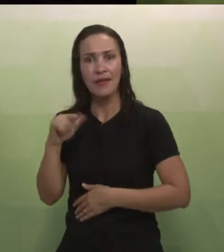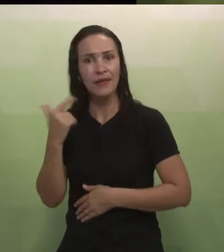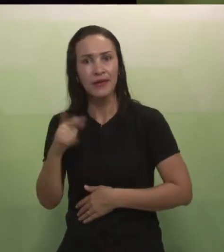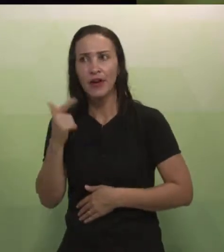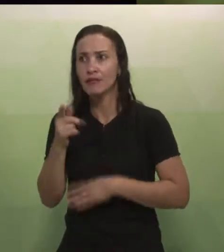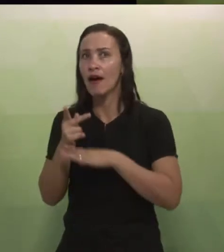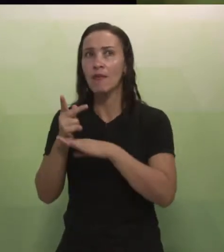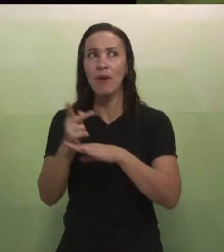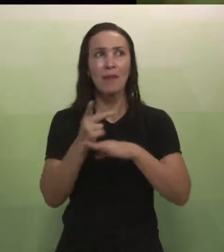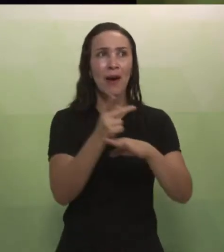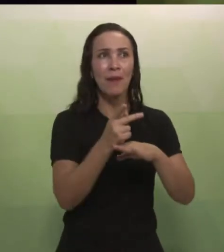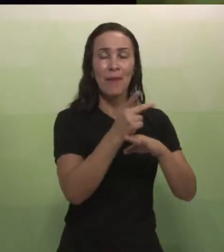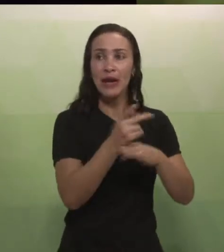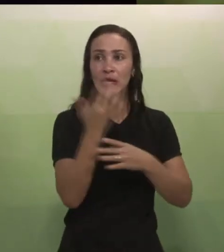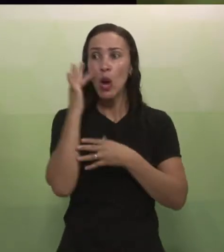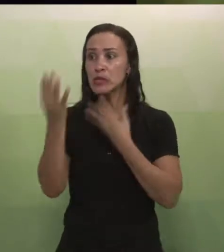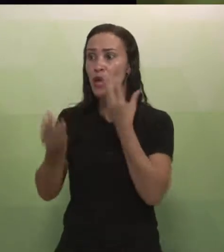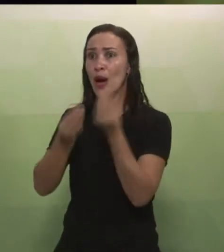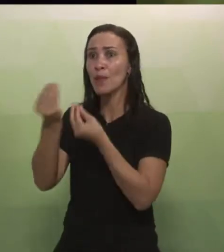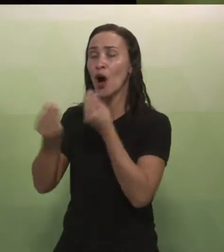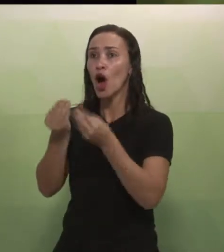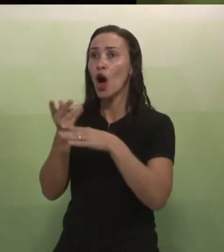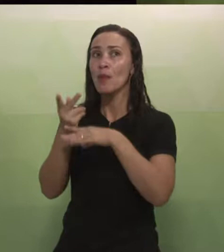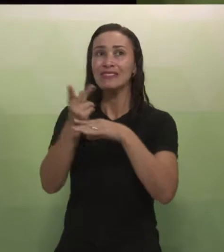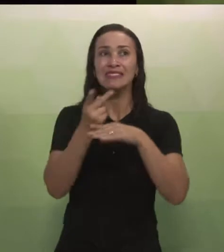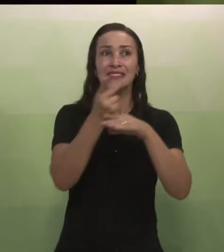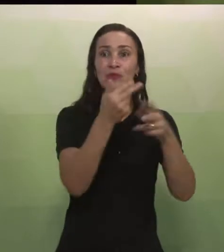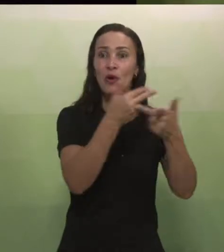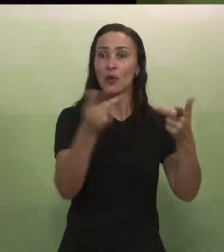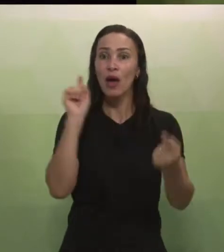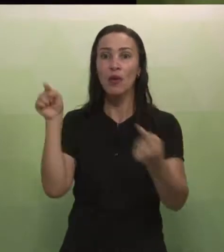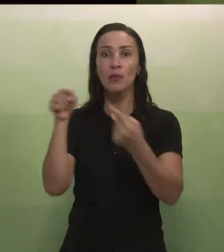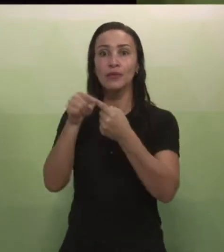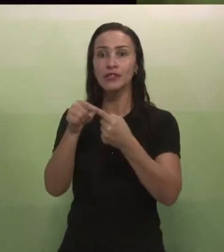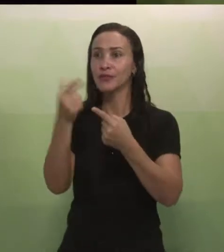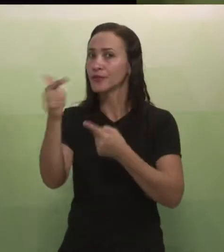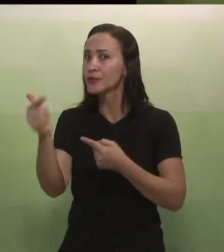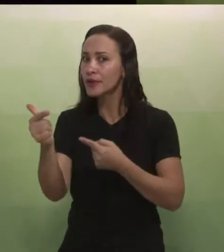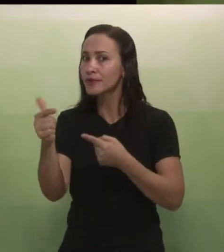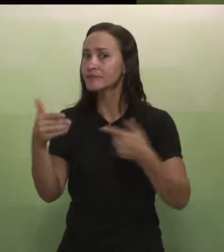não saiba correr atrás daquilo que ele pretende,